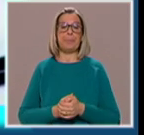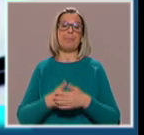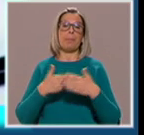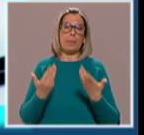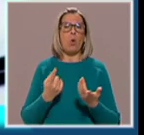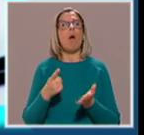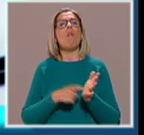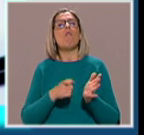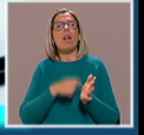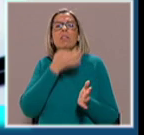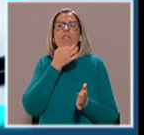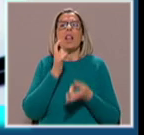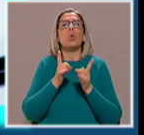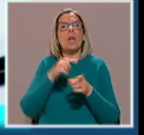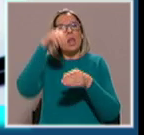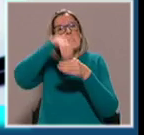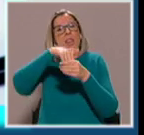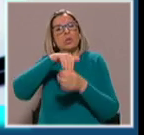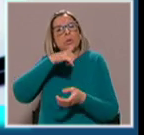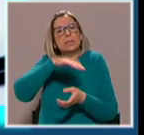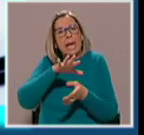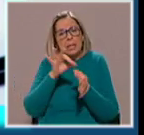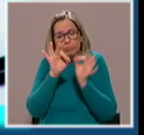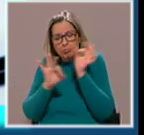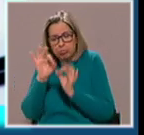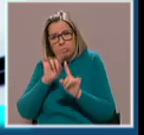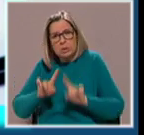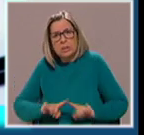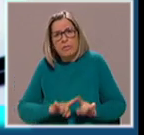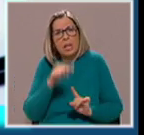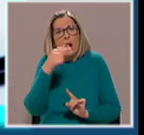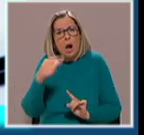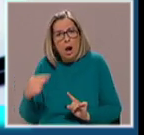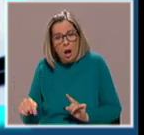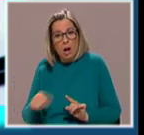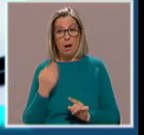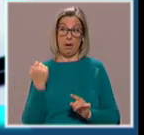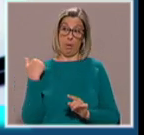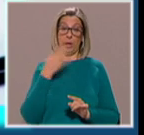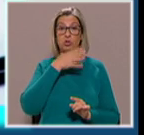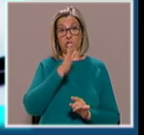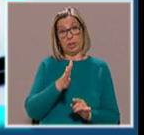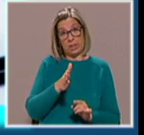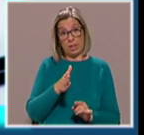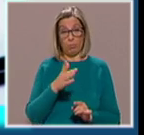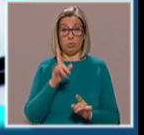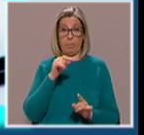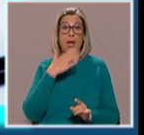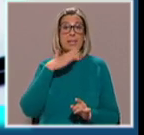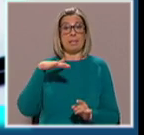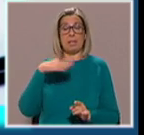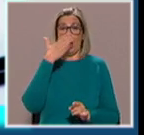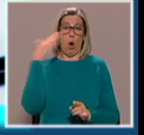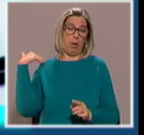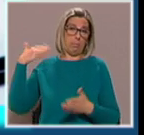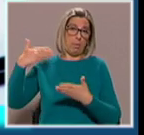então? Falta falar dos constituintes do sangue. Vamos ver então, também já foram referidos ao longo destas nossas aulas de ciências, mas hoje